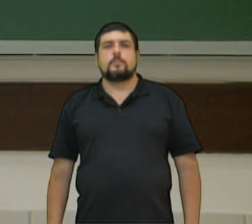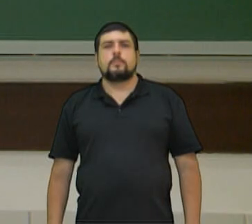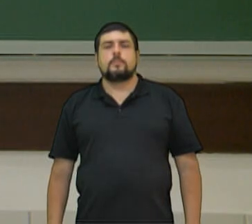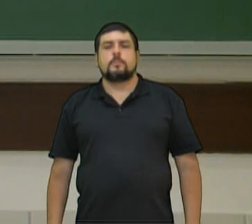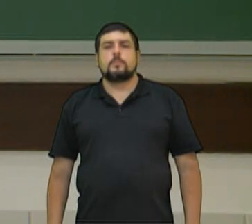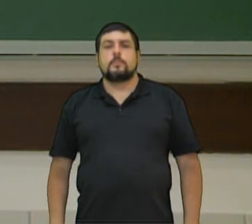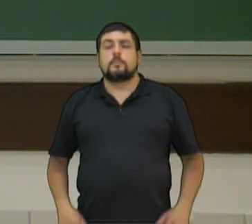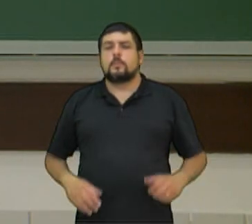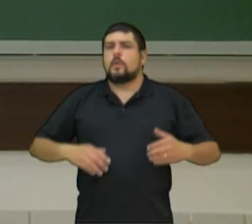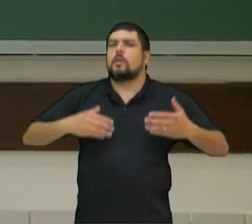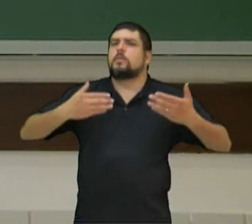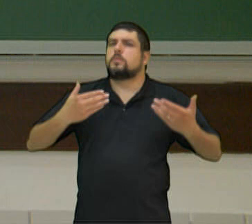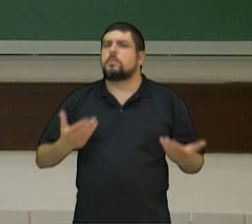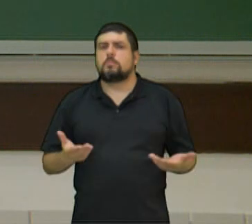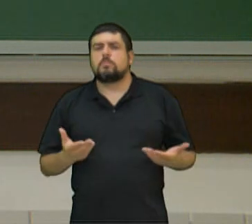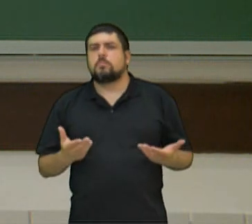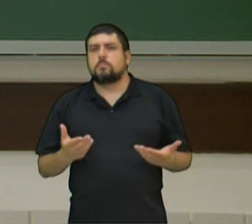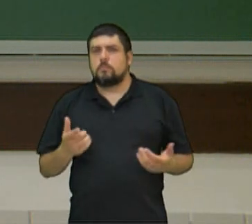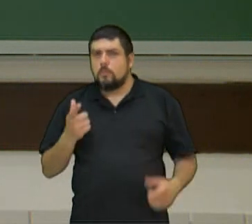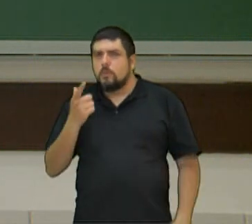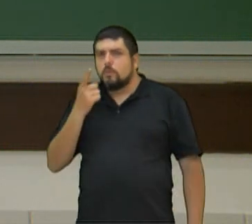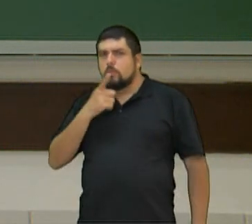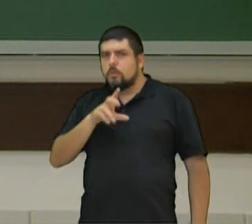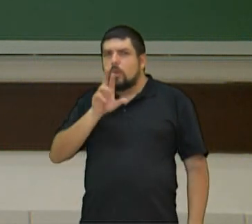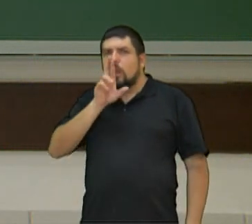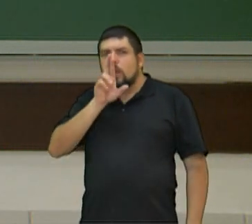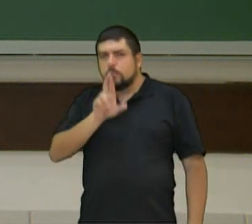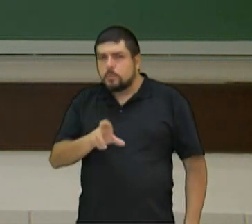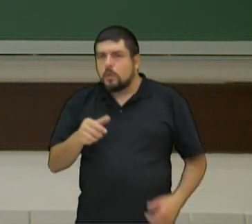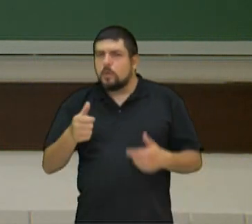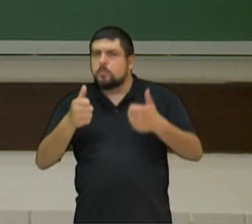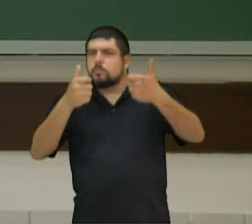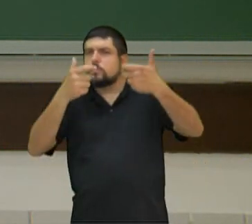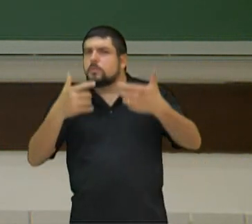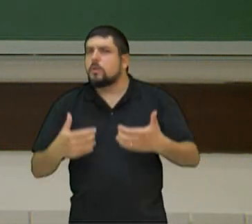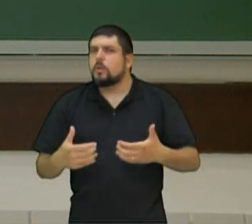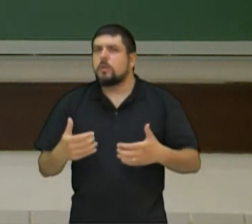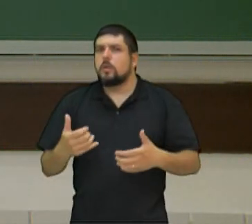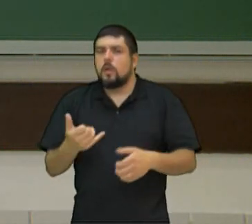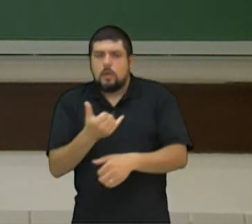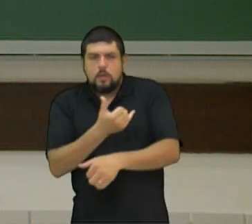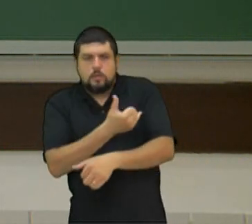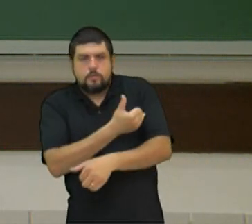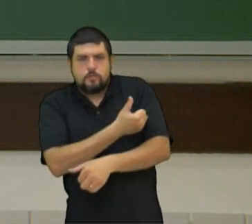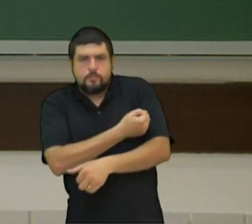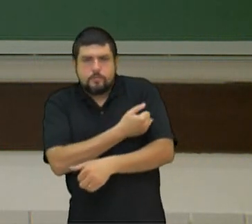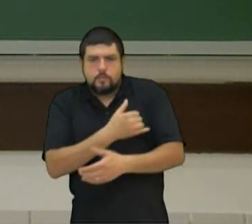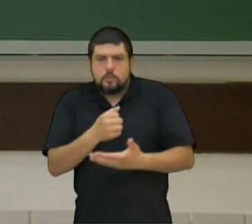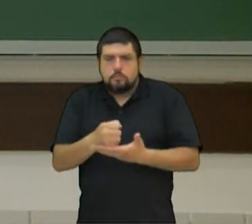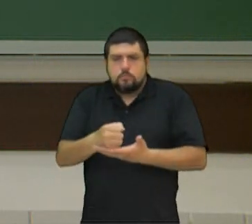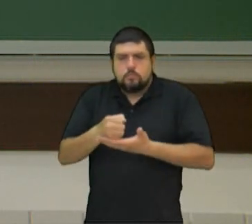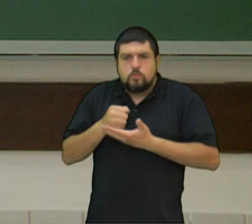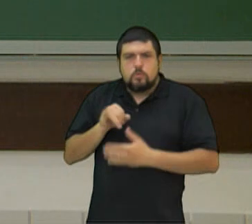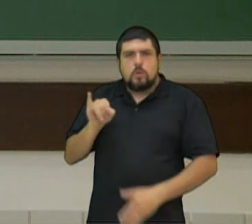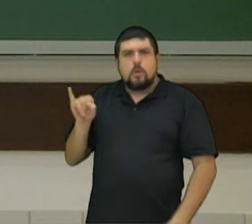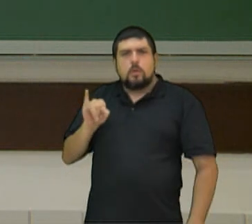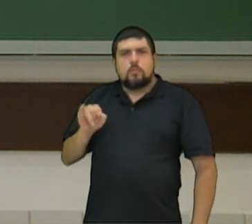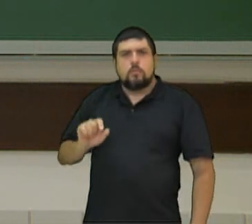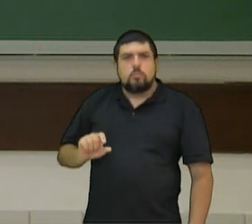E então, conseguiu responder, explicar aí por que as vacinas elas aumentam a nossa imunidade?